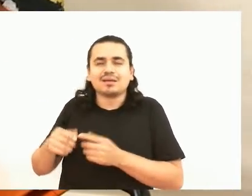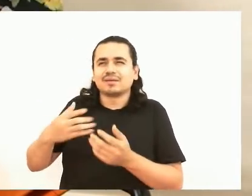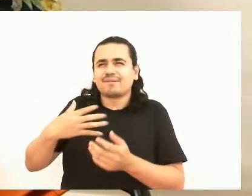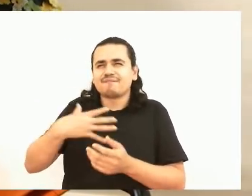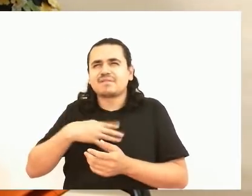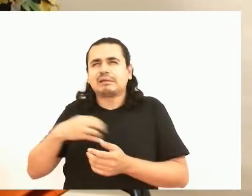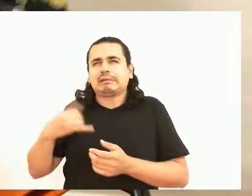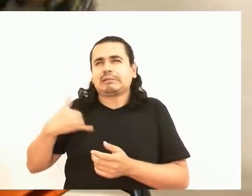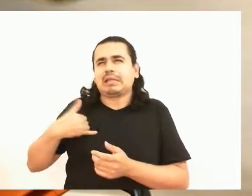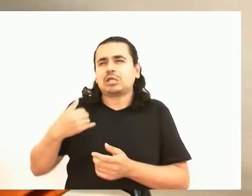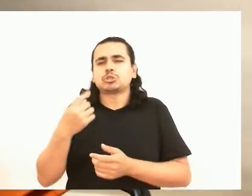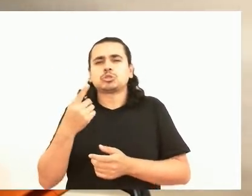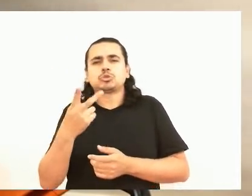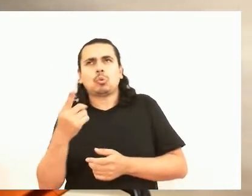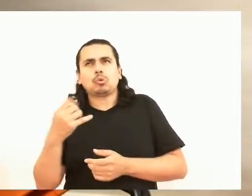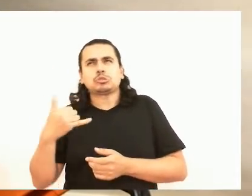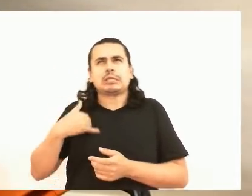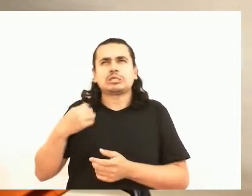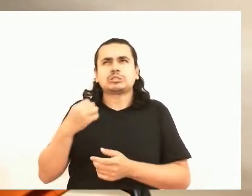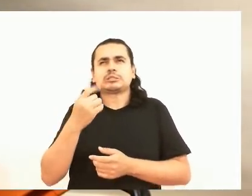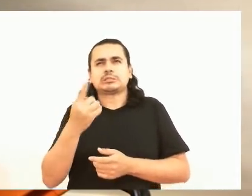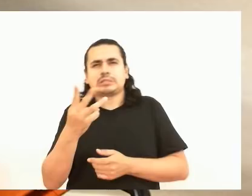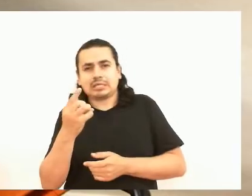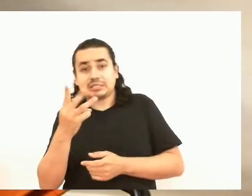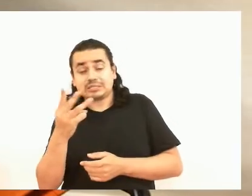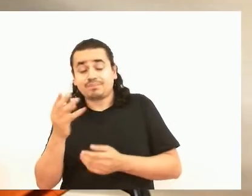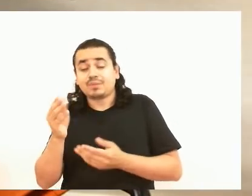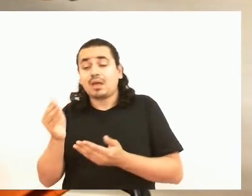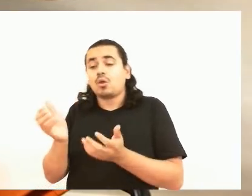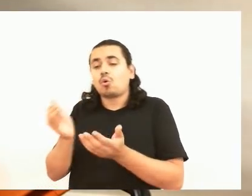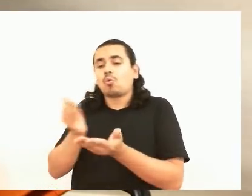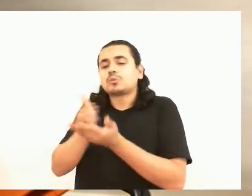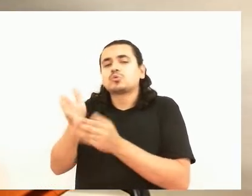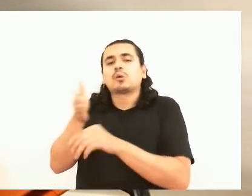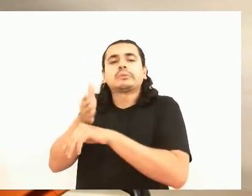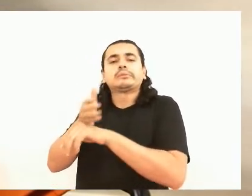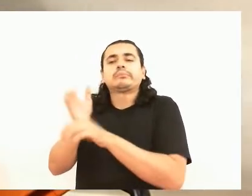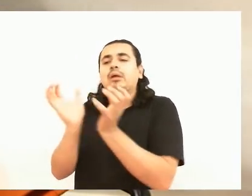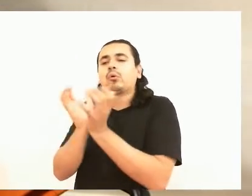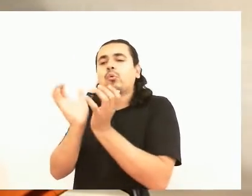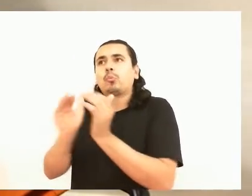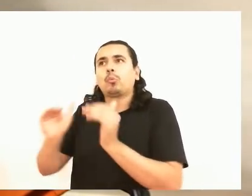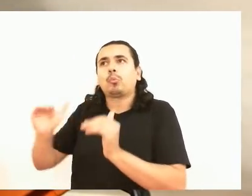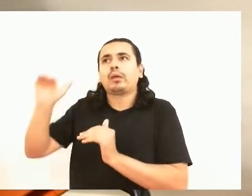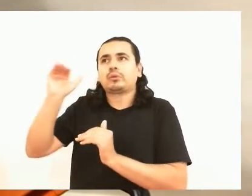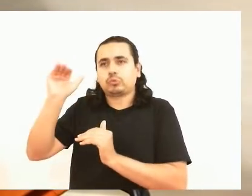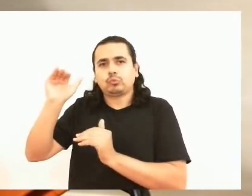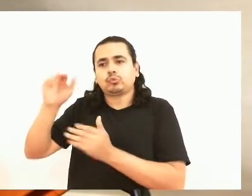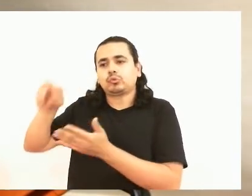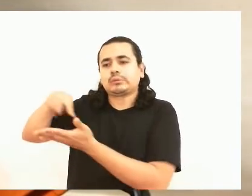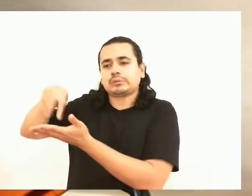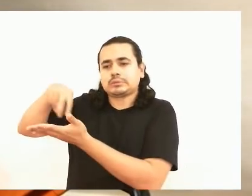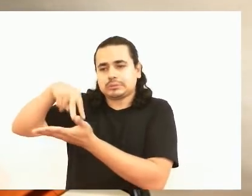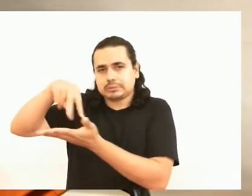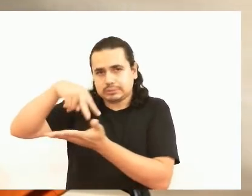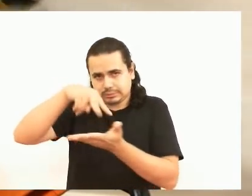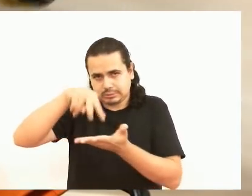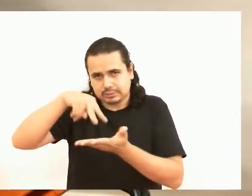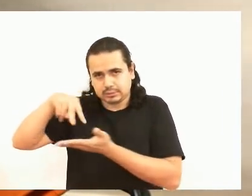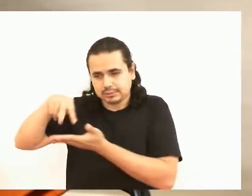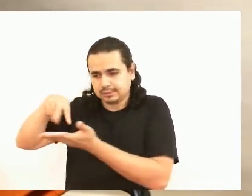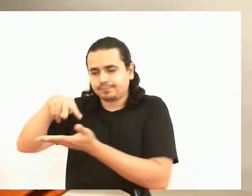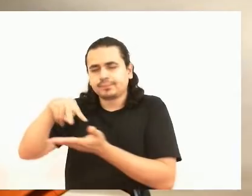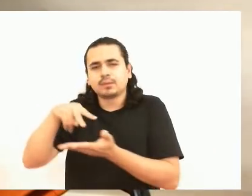11 12 13 anos ela foi pra turma dos adultos que ela queria continuar a fazer é evitar a teve esse salto assim como adolescente fazer com o adulto